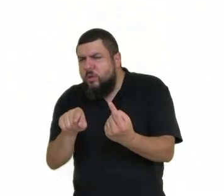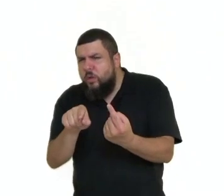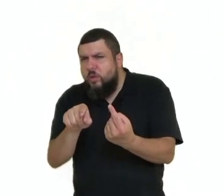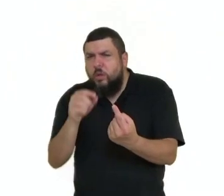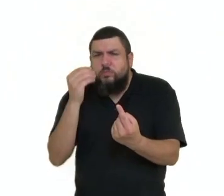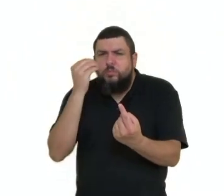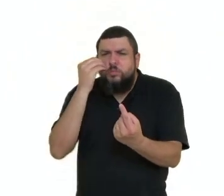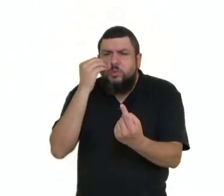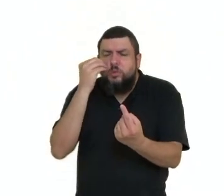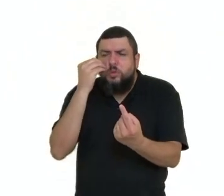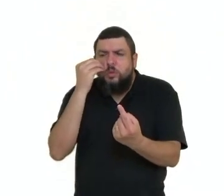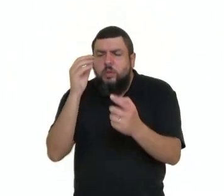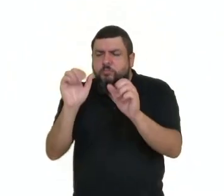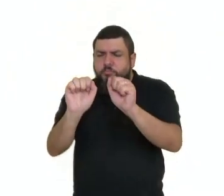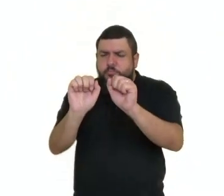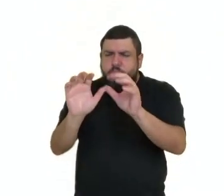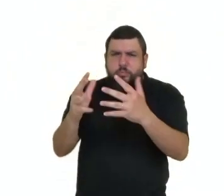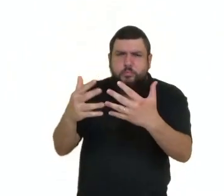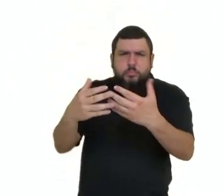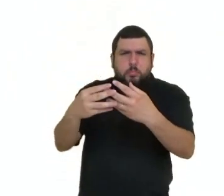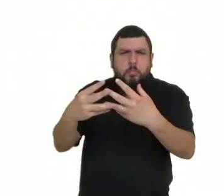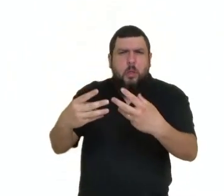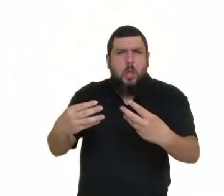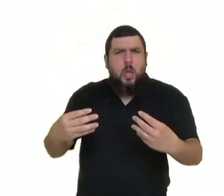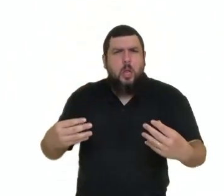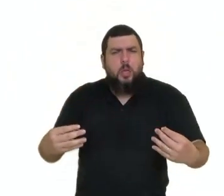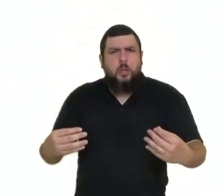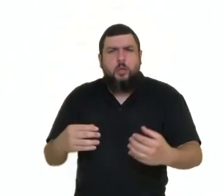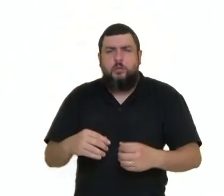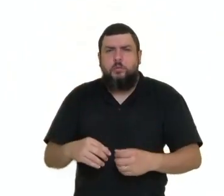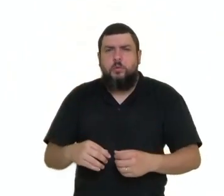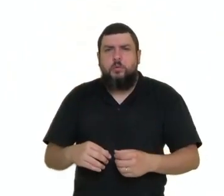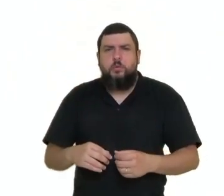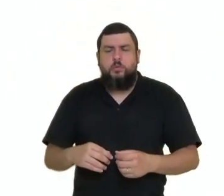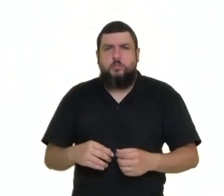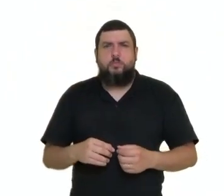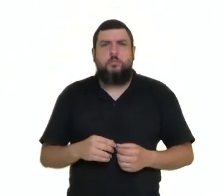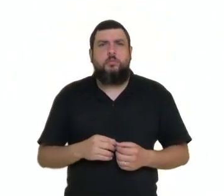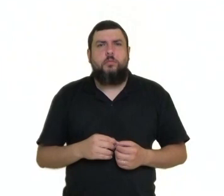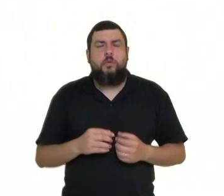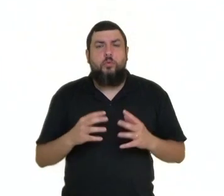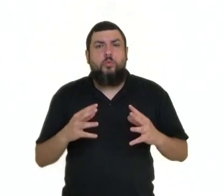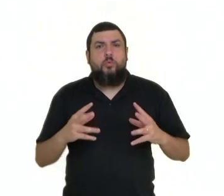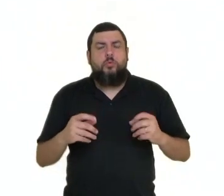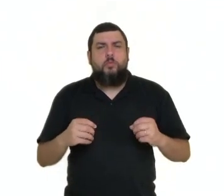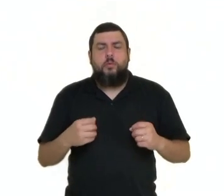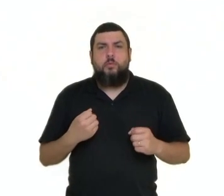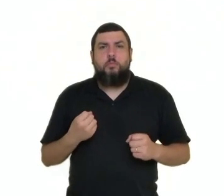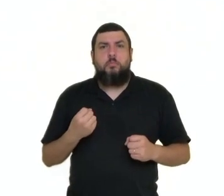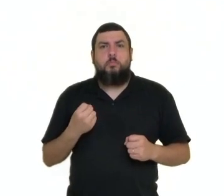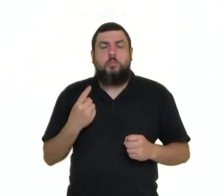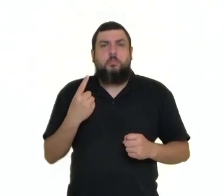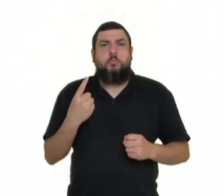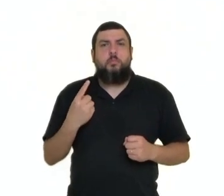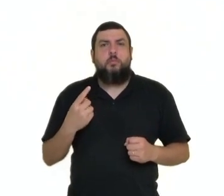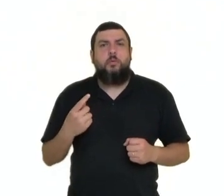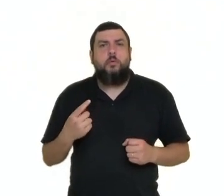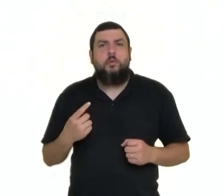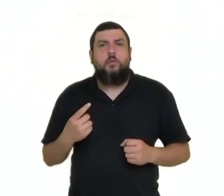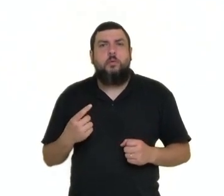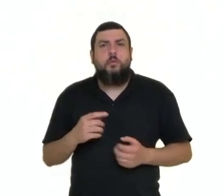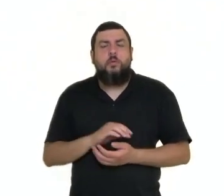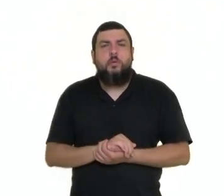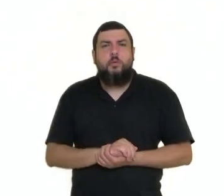desestruturação momentânea do sistema oposto, surpreendido pela reversão inesperada do fluxo da ação. Então